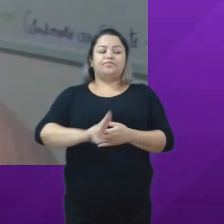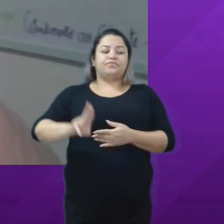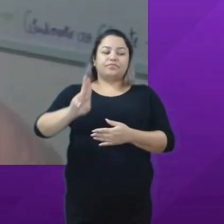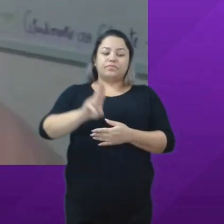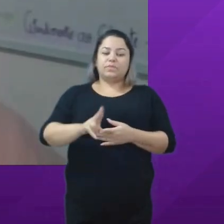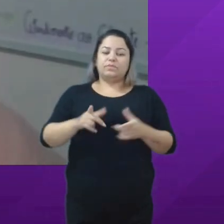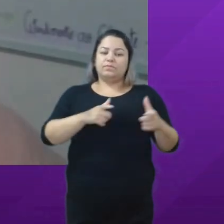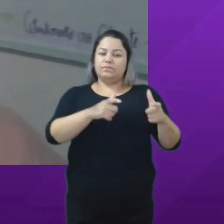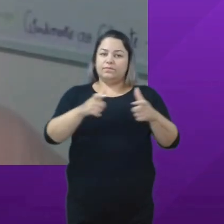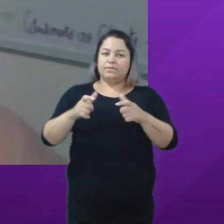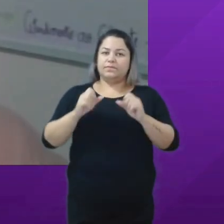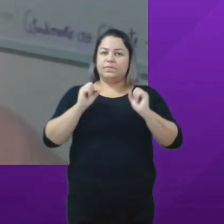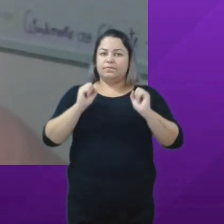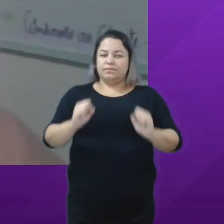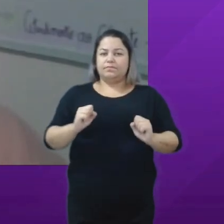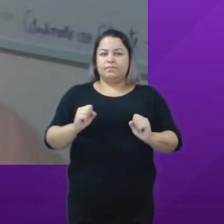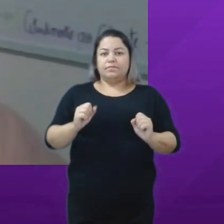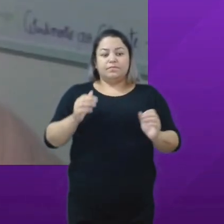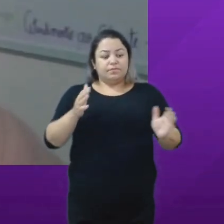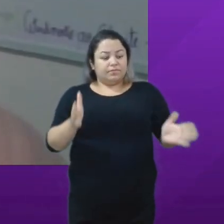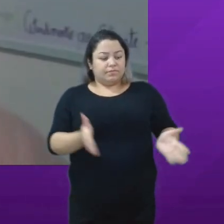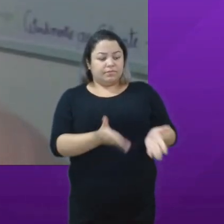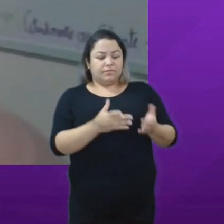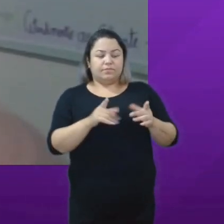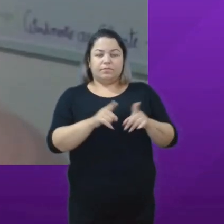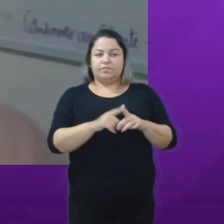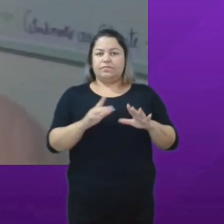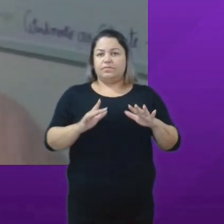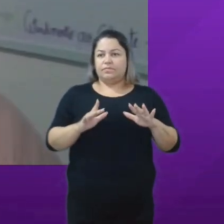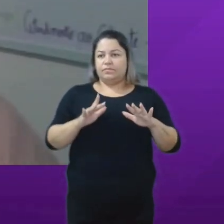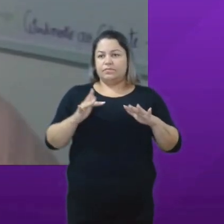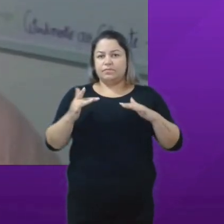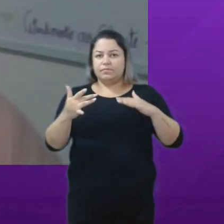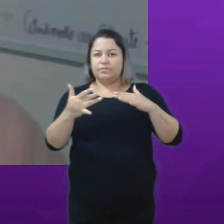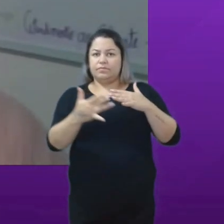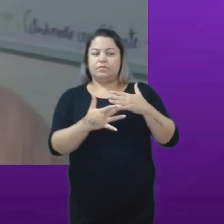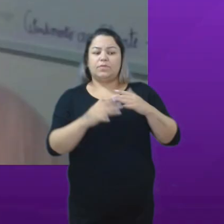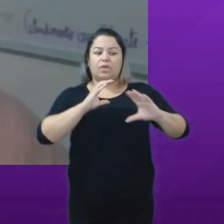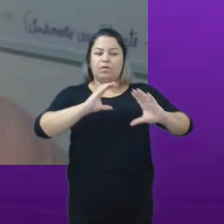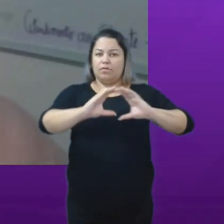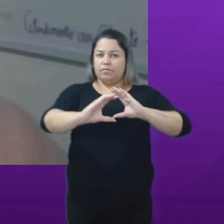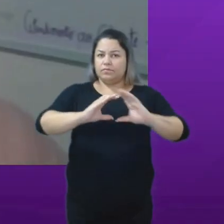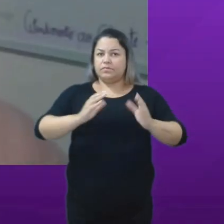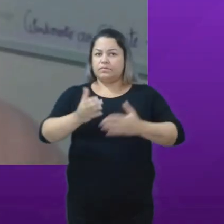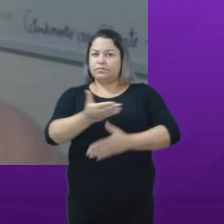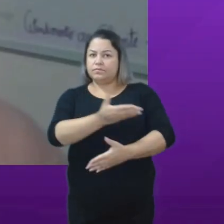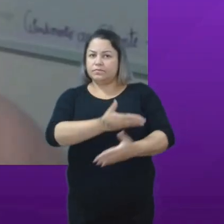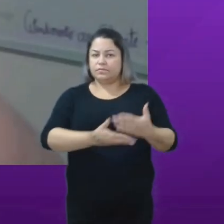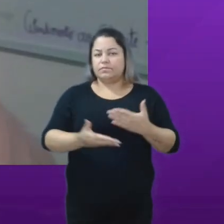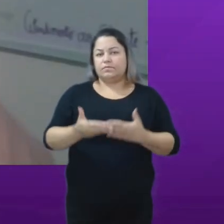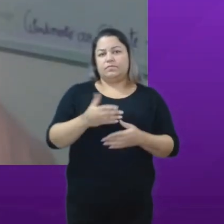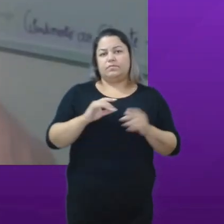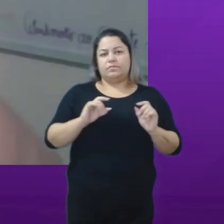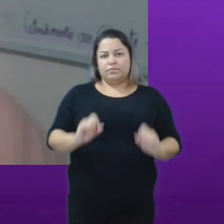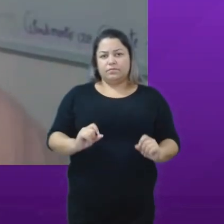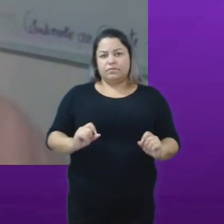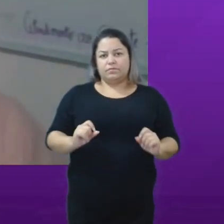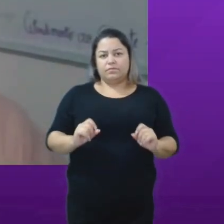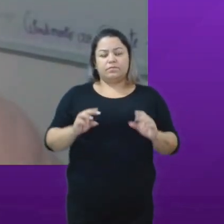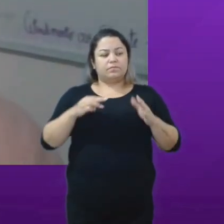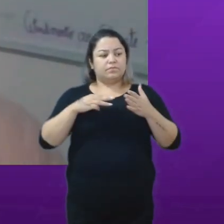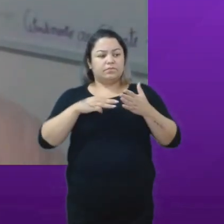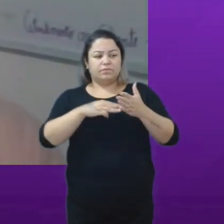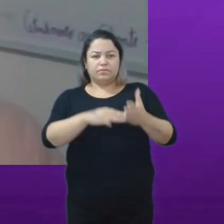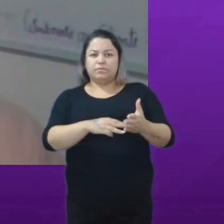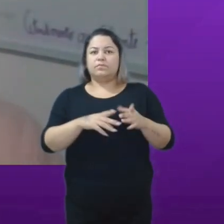para poder potencializar suas redes, para poder potencializar a sua comunicação, para poder passar a sua mensagem de